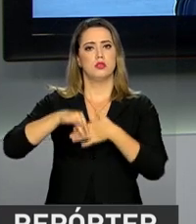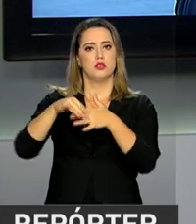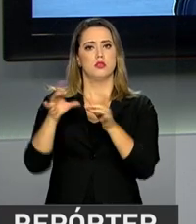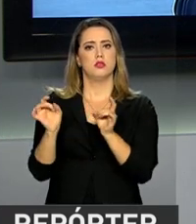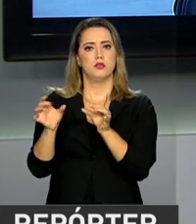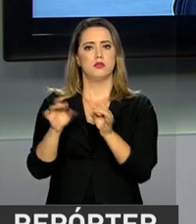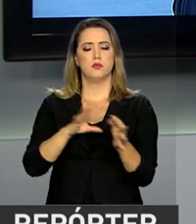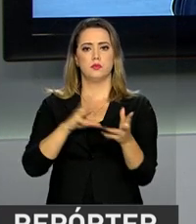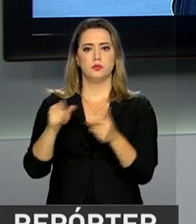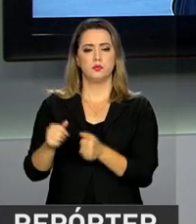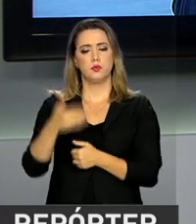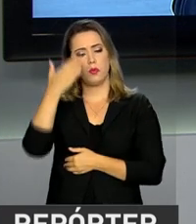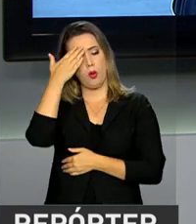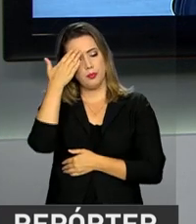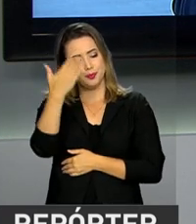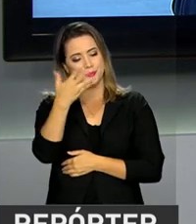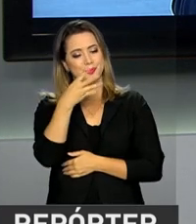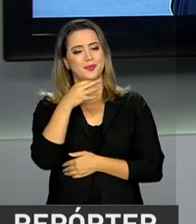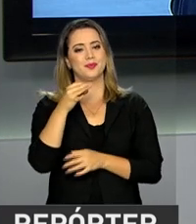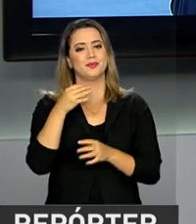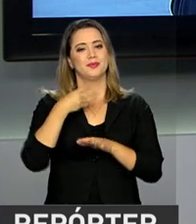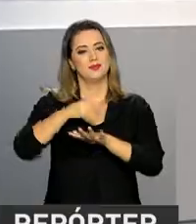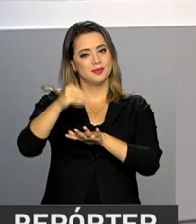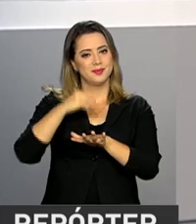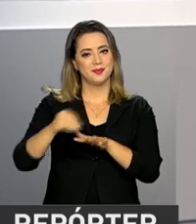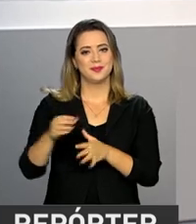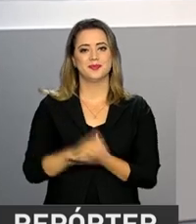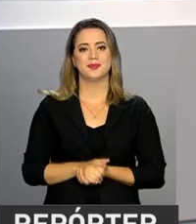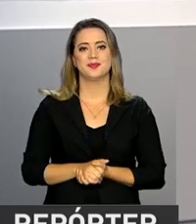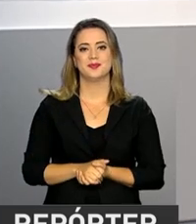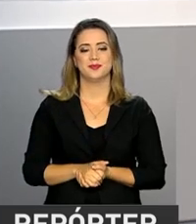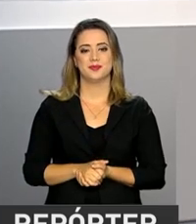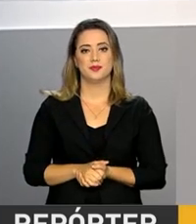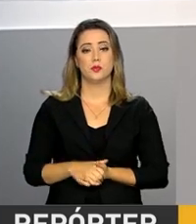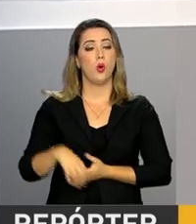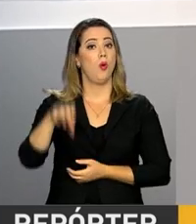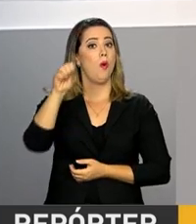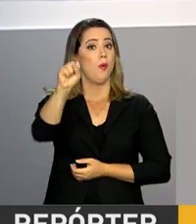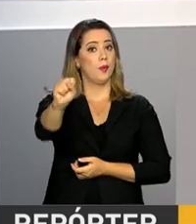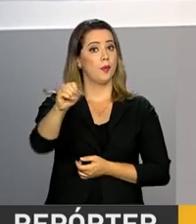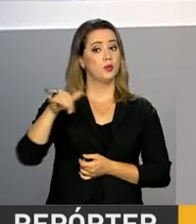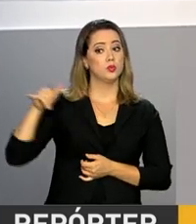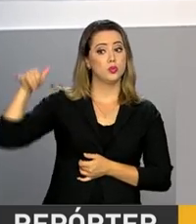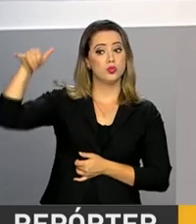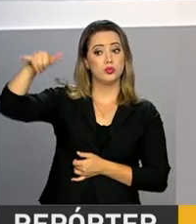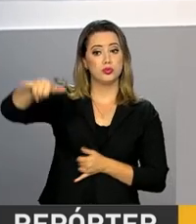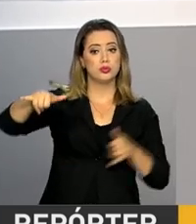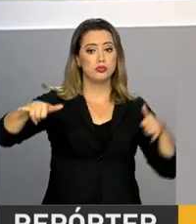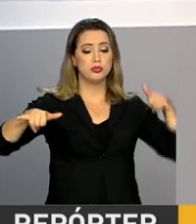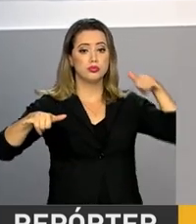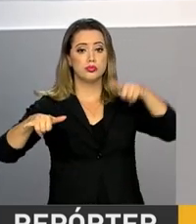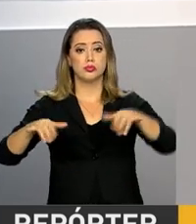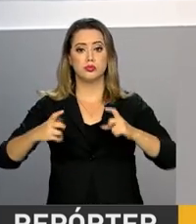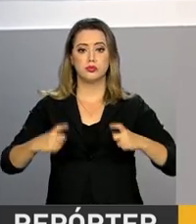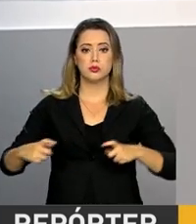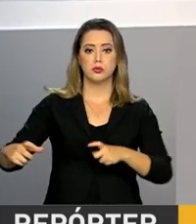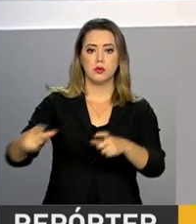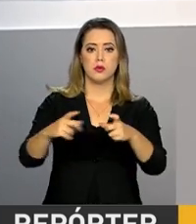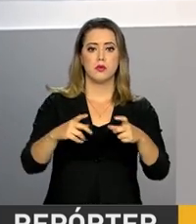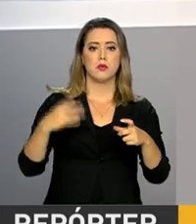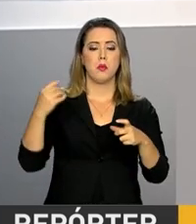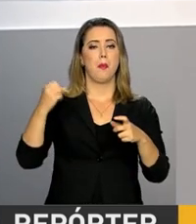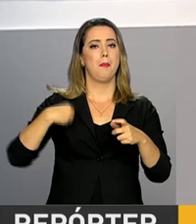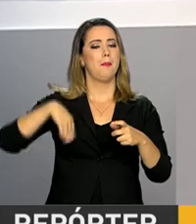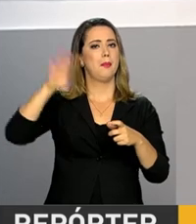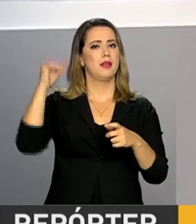ótimo papo obrigado pelas informações bom trabalho aí oito aeroportos brasileiros estão entre os mais pontuais do mundo é o